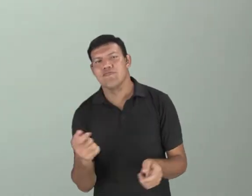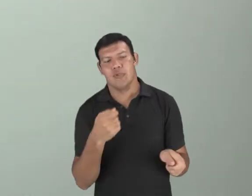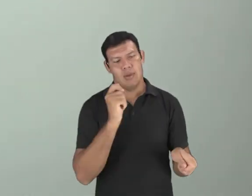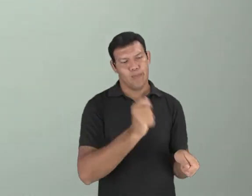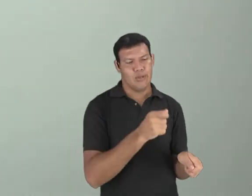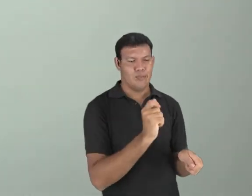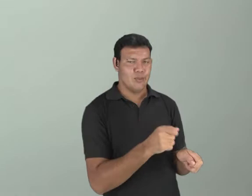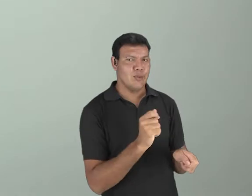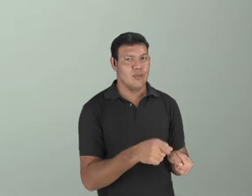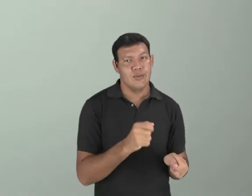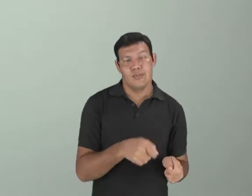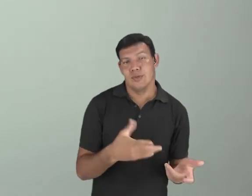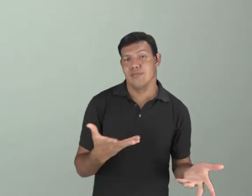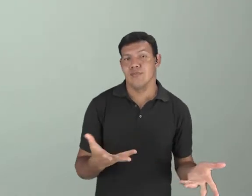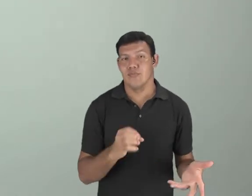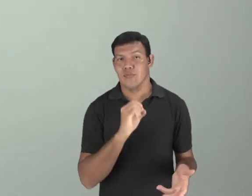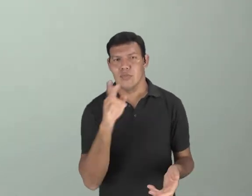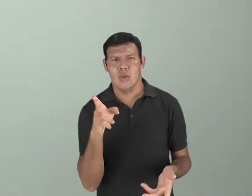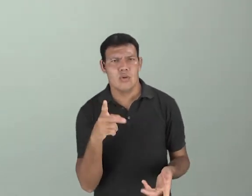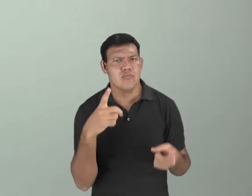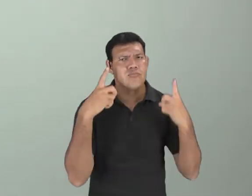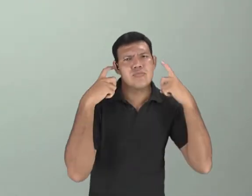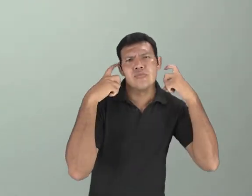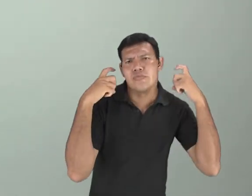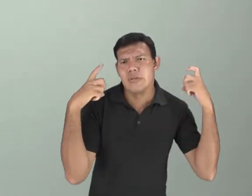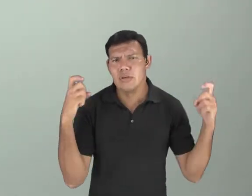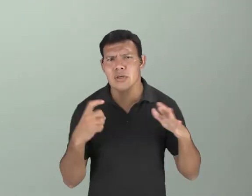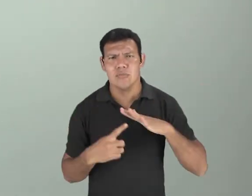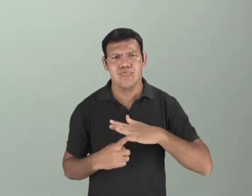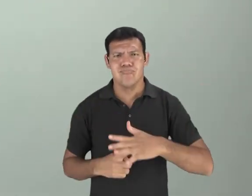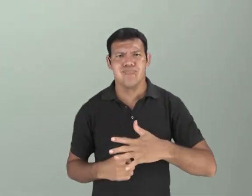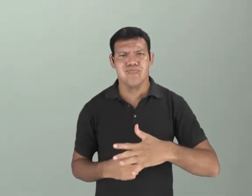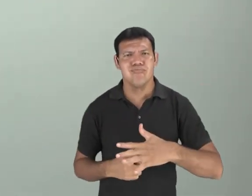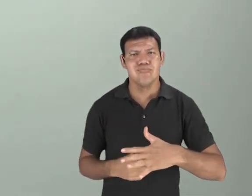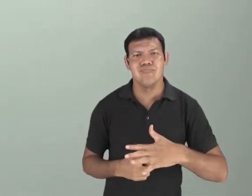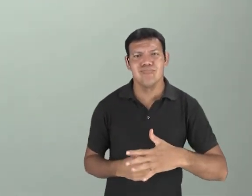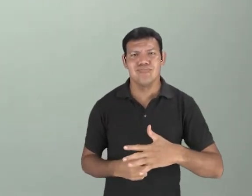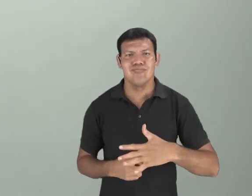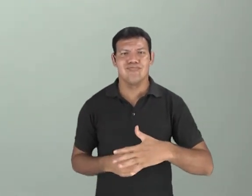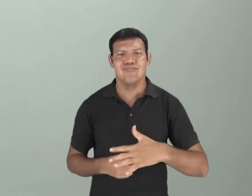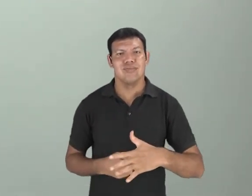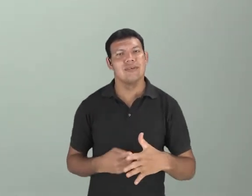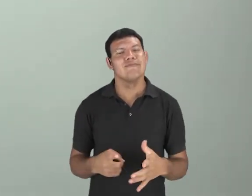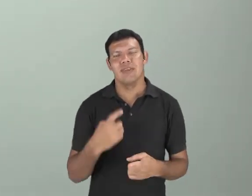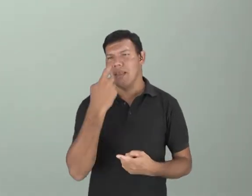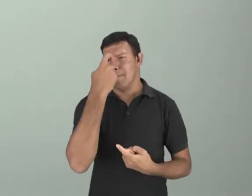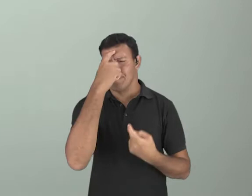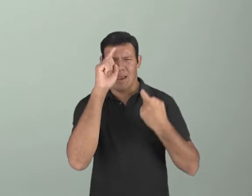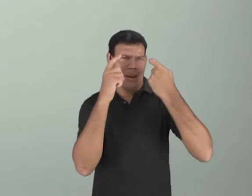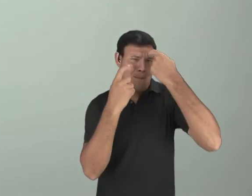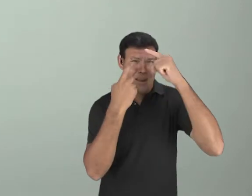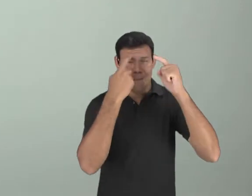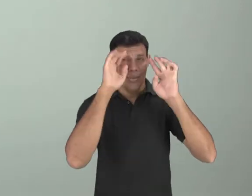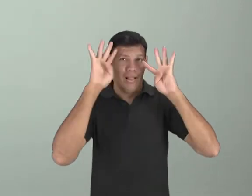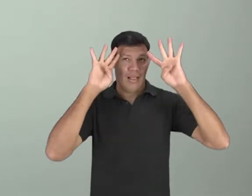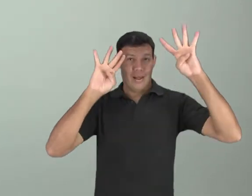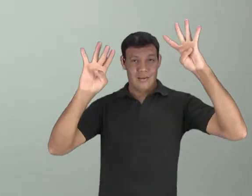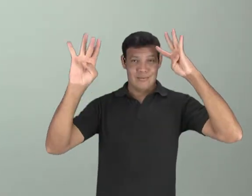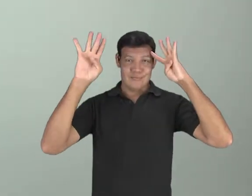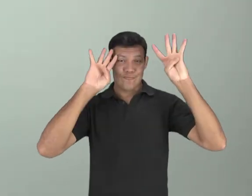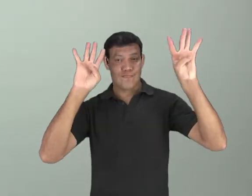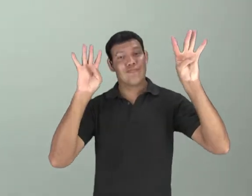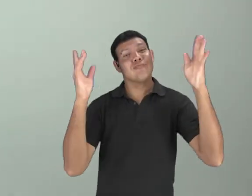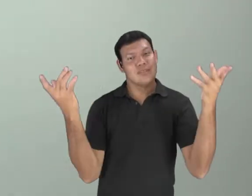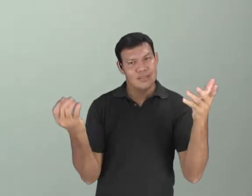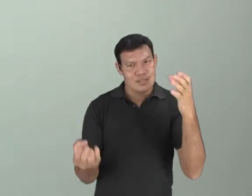panela batendo, ou um ruído de alguma máquina, basta que a pessoa tenha criatividade para compor. E aí